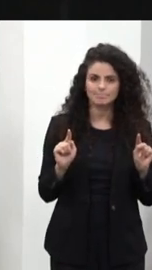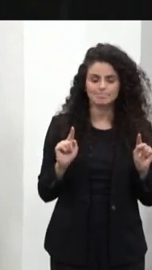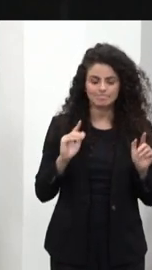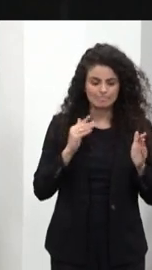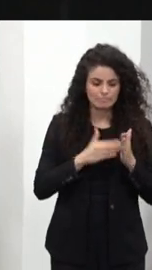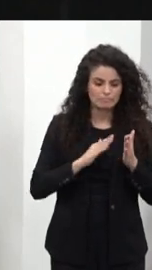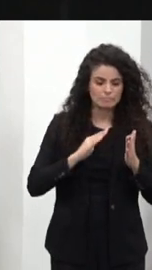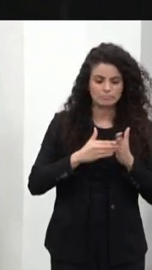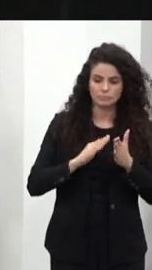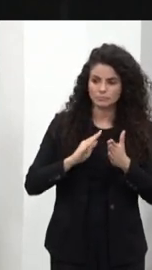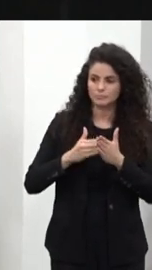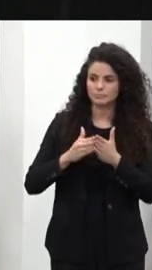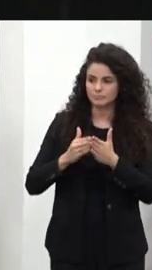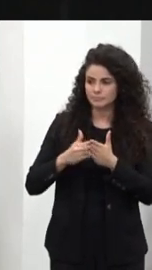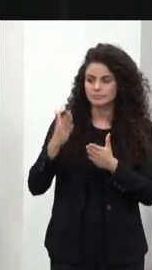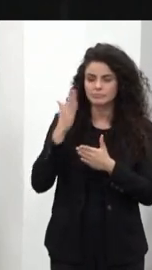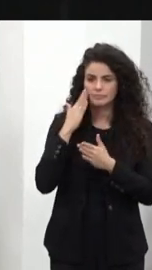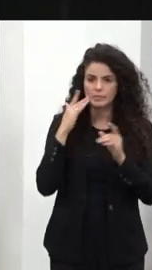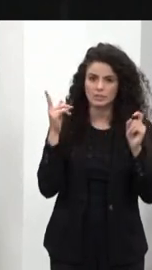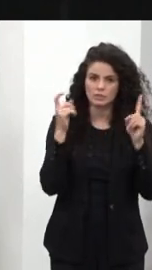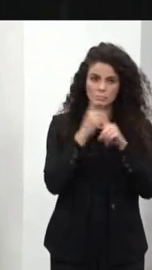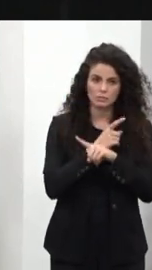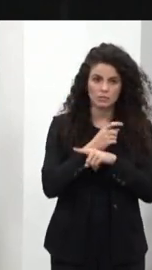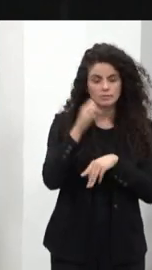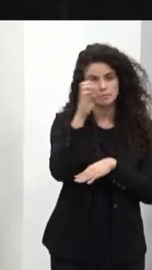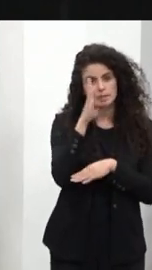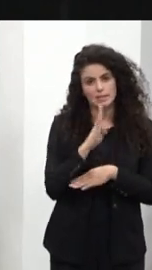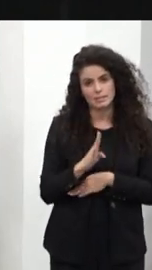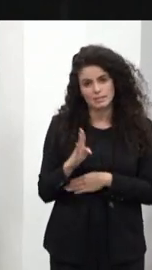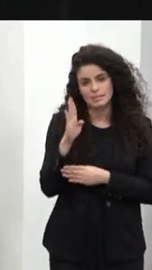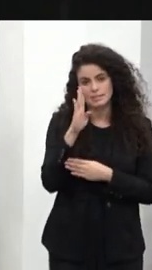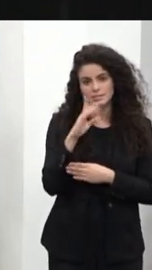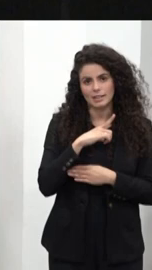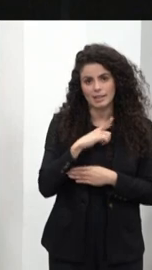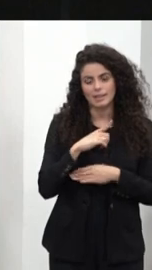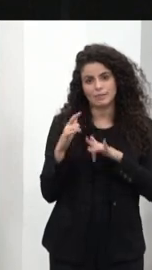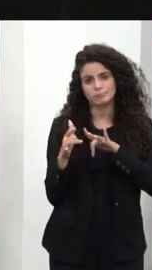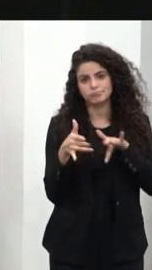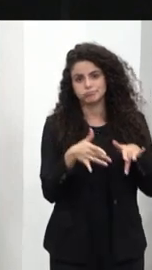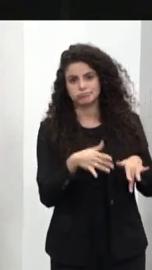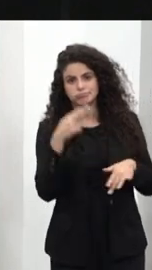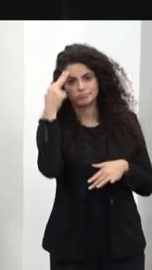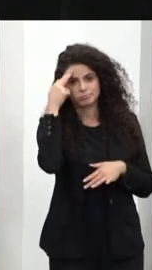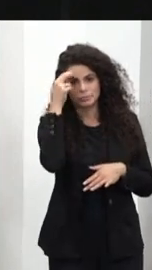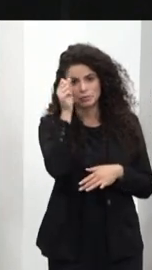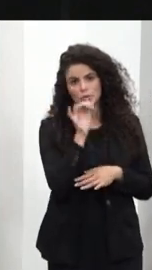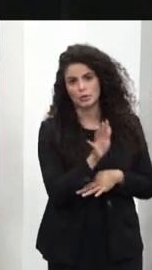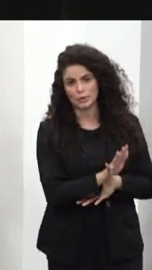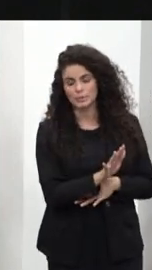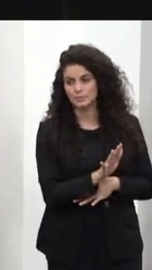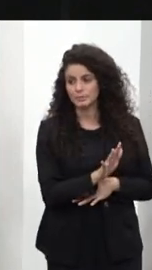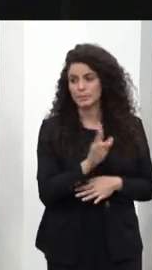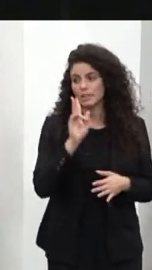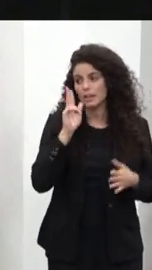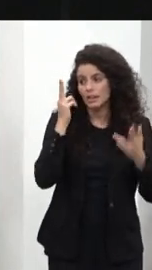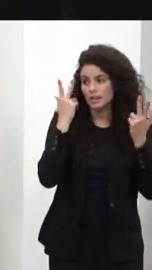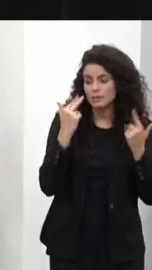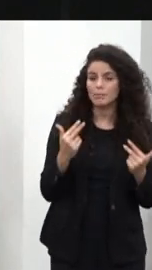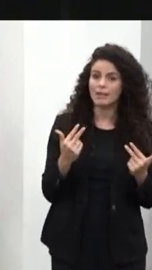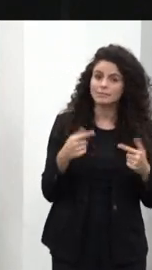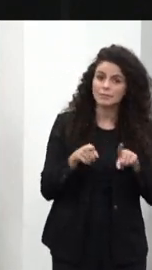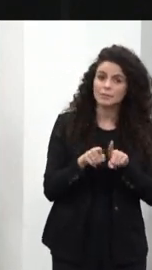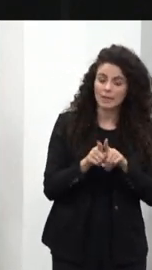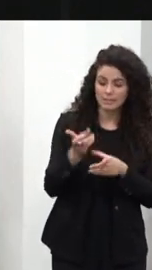todos aqui tem certeza conhece do audiovisual no Brasil eu acabei abrindo a mão desse sonho que é algo muito comum na indústria de games